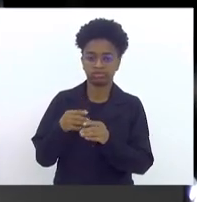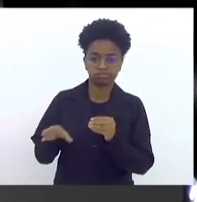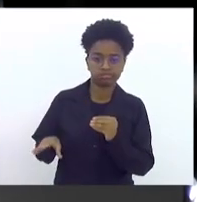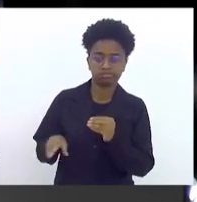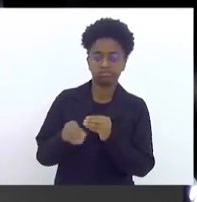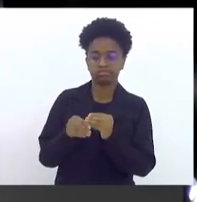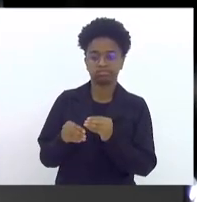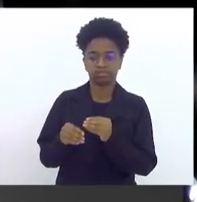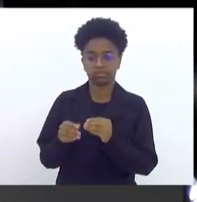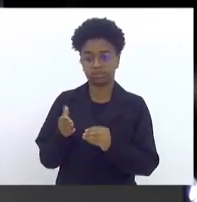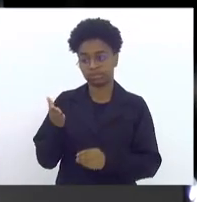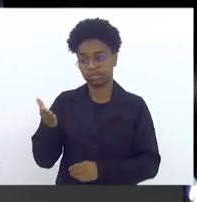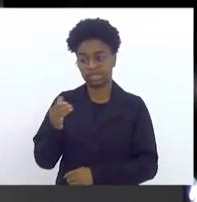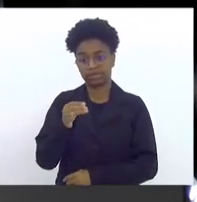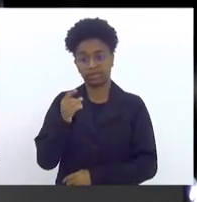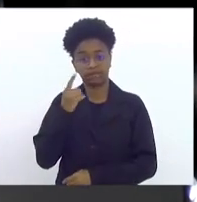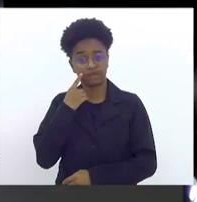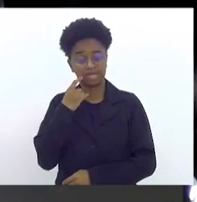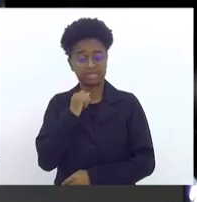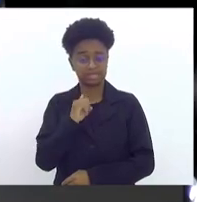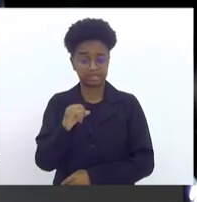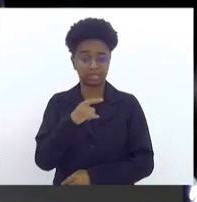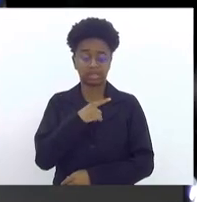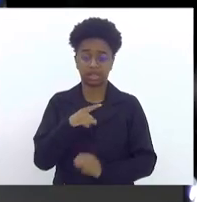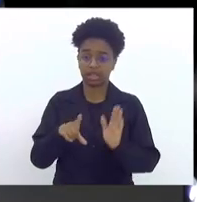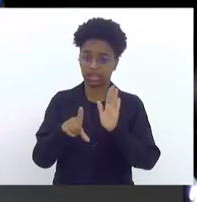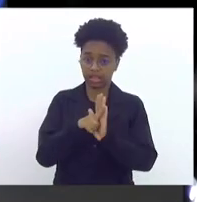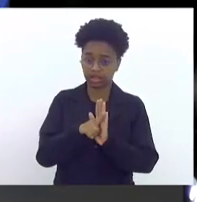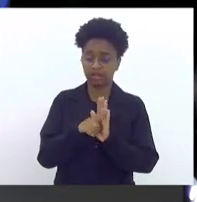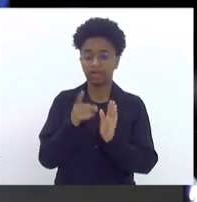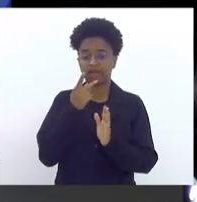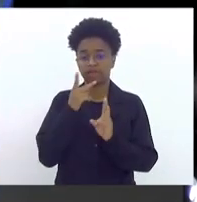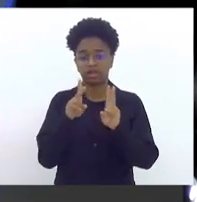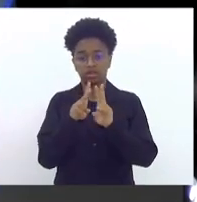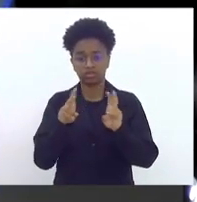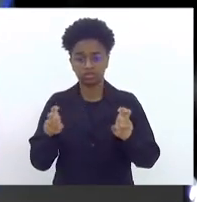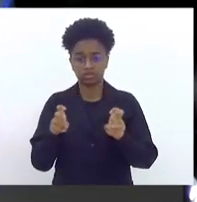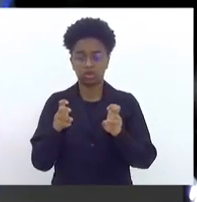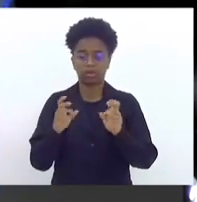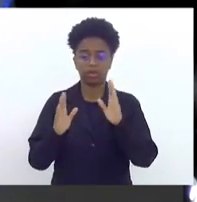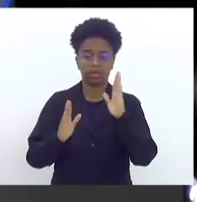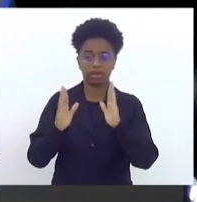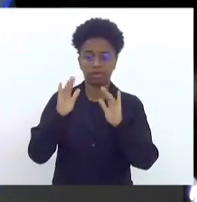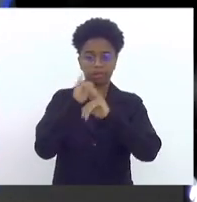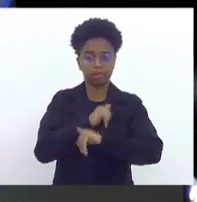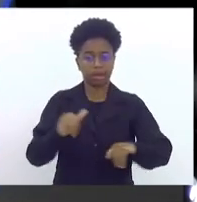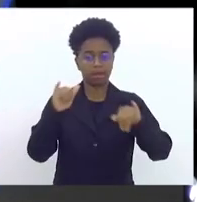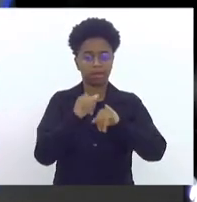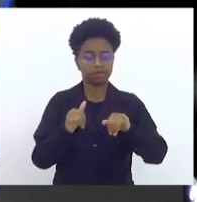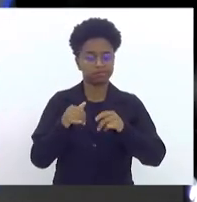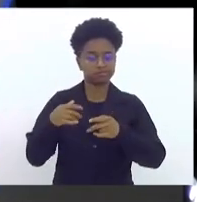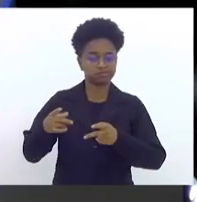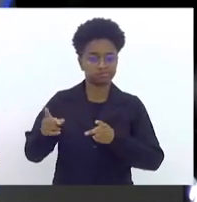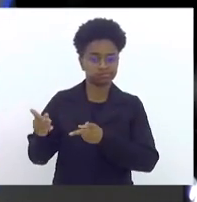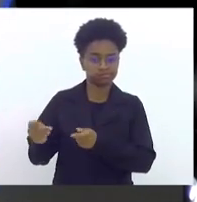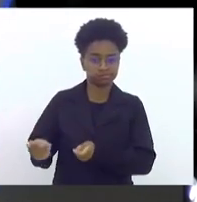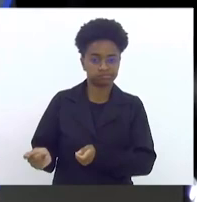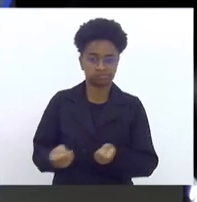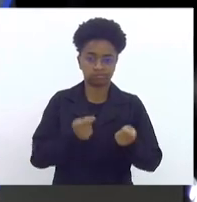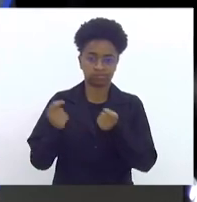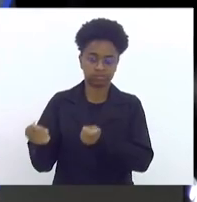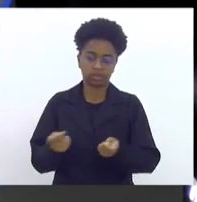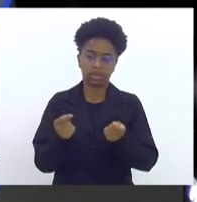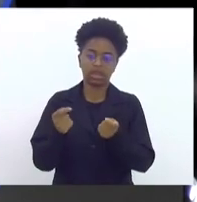é verificar né se haja alguma legislação que fale sobre uma campanha permanente de combate ao assédio violência